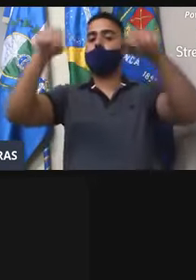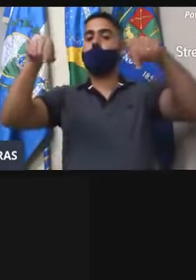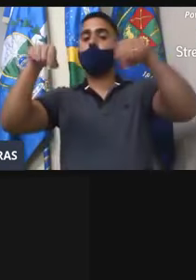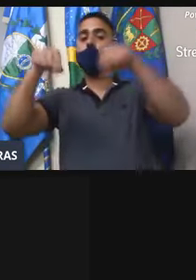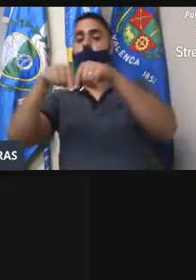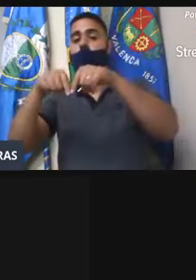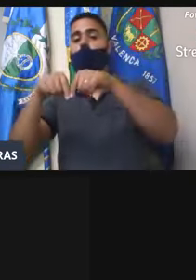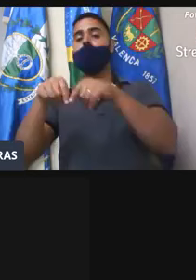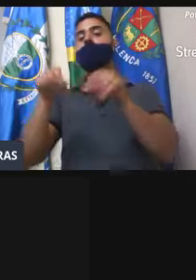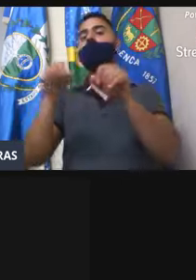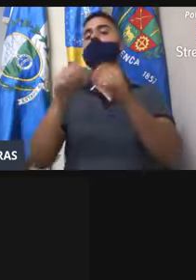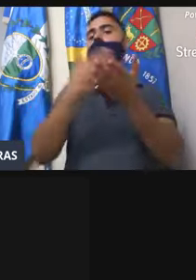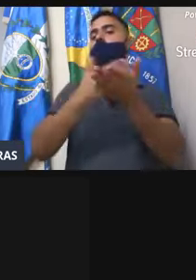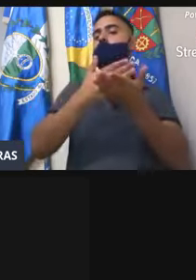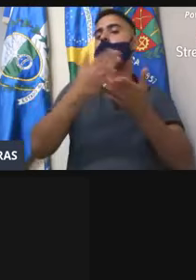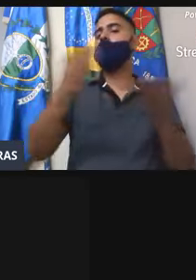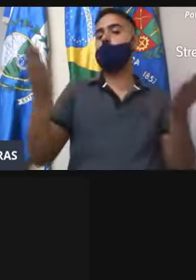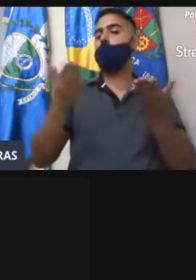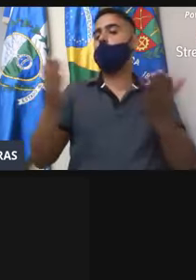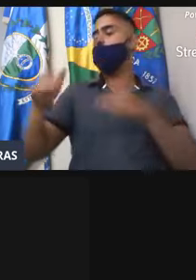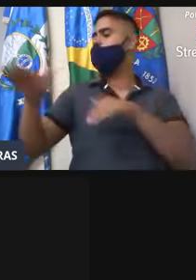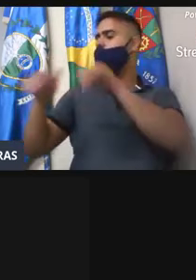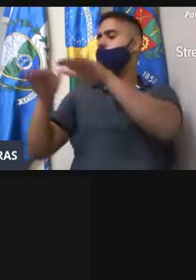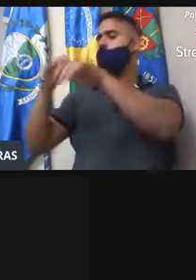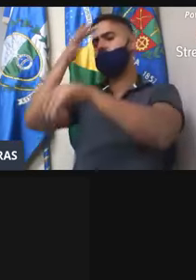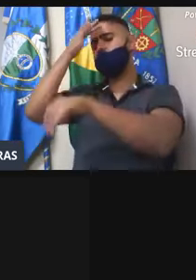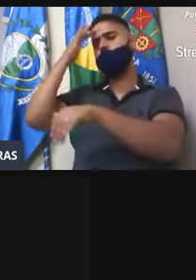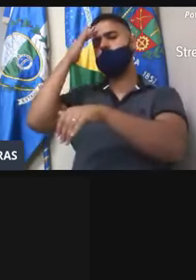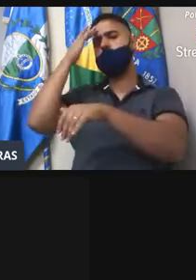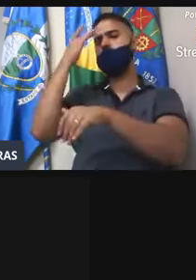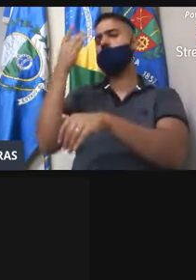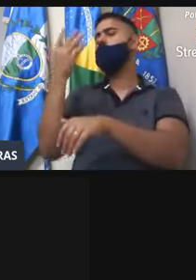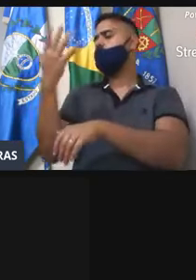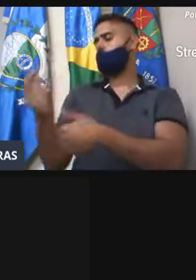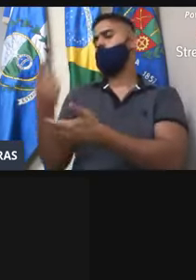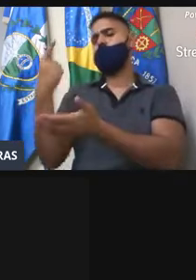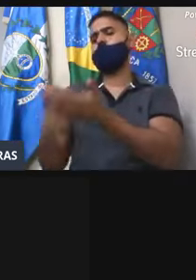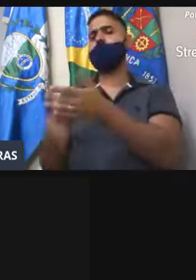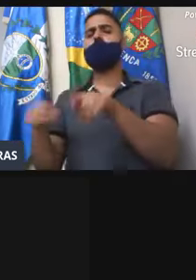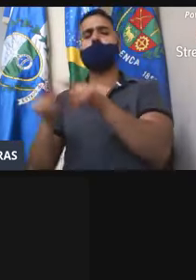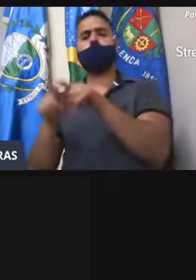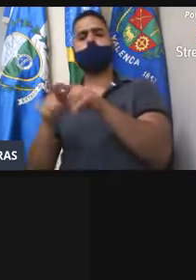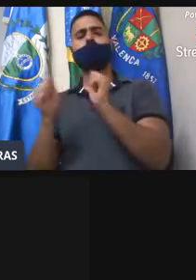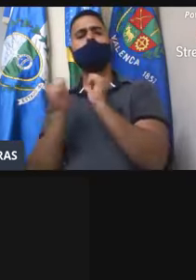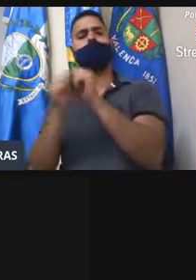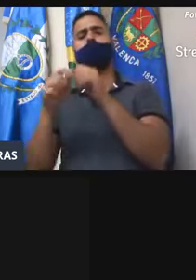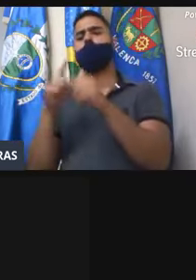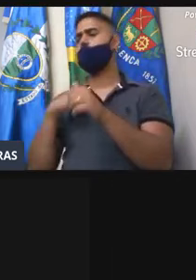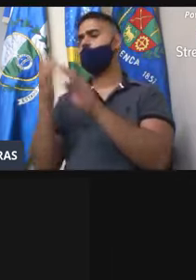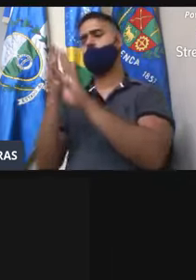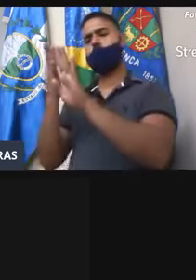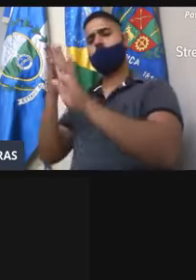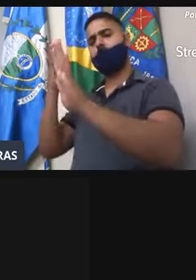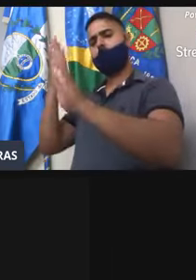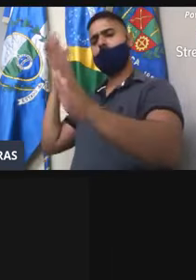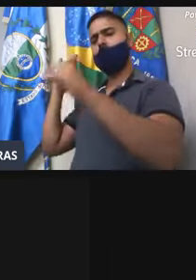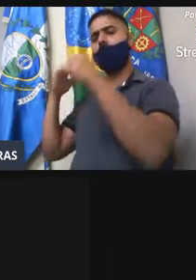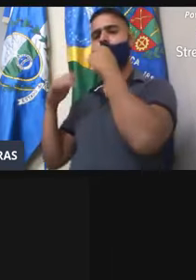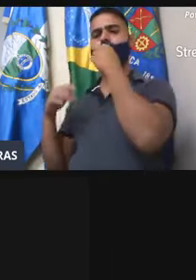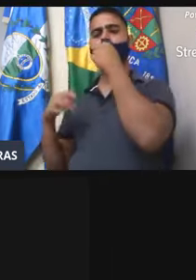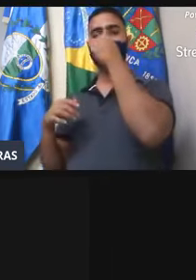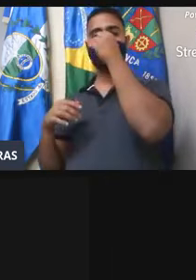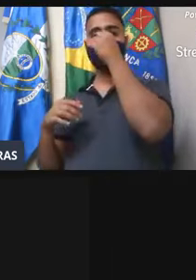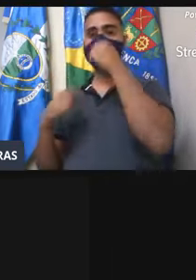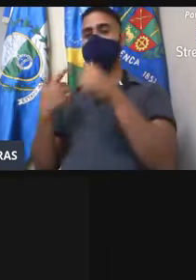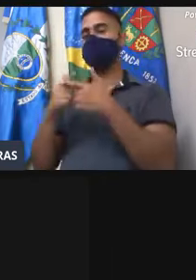vão começar a fazer, começaram hoje os atendimentos, assumiram um compromisso também junto ao Poder Público para que não tenha aquela fila gigante, porque é